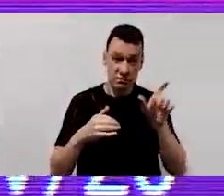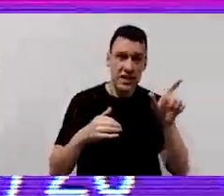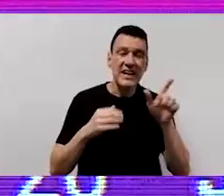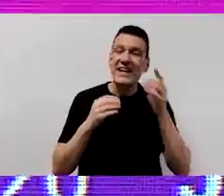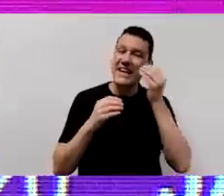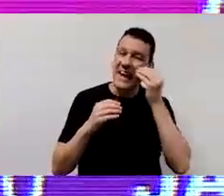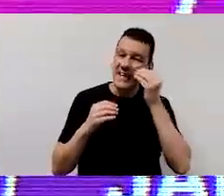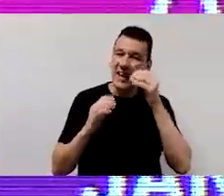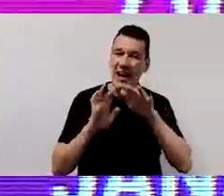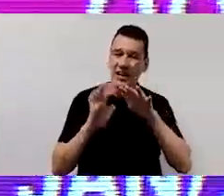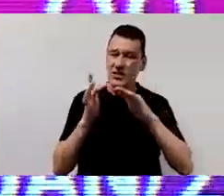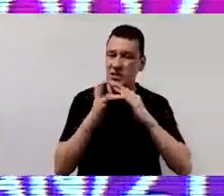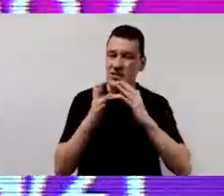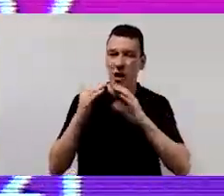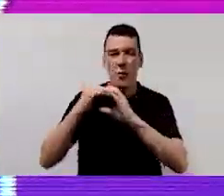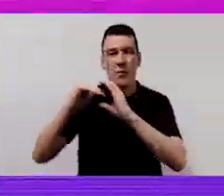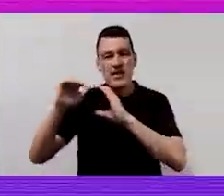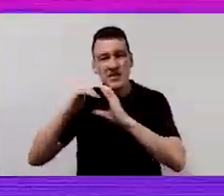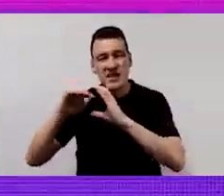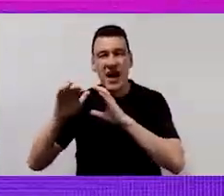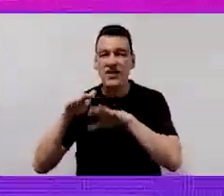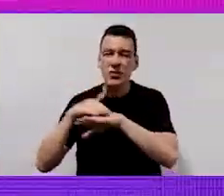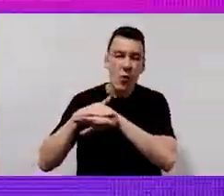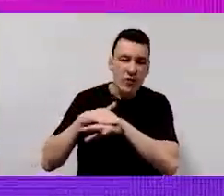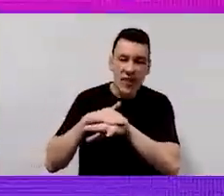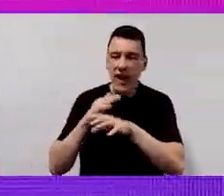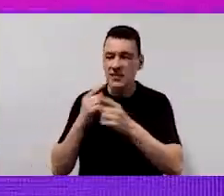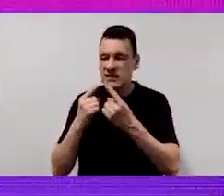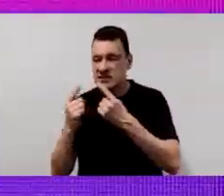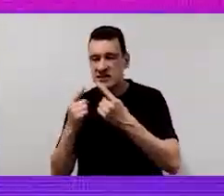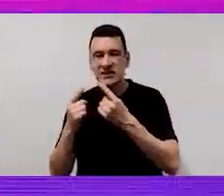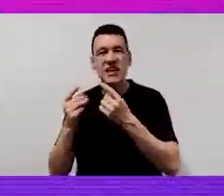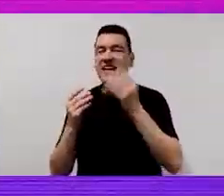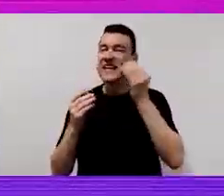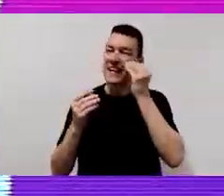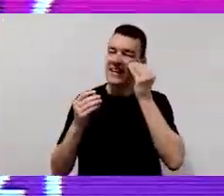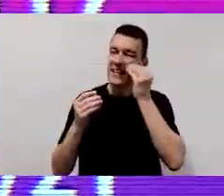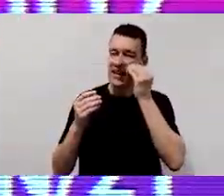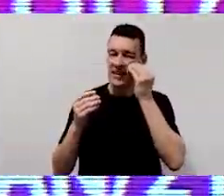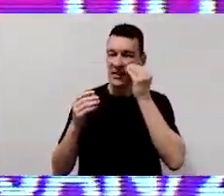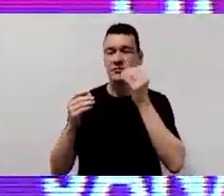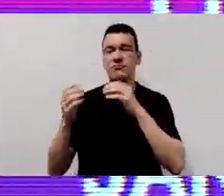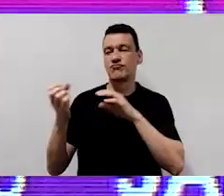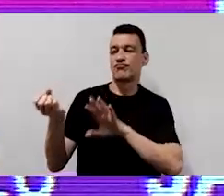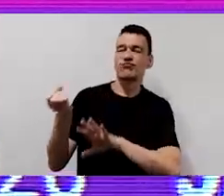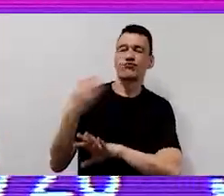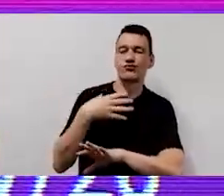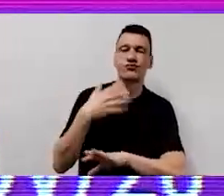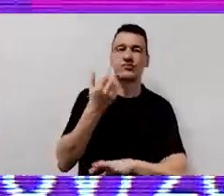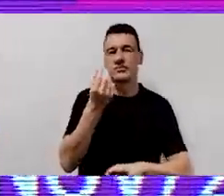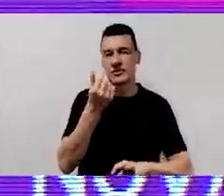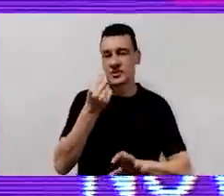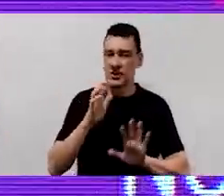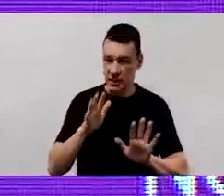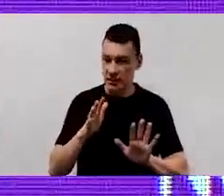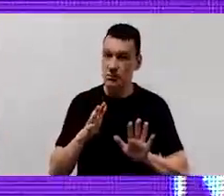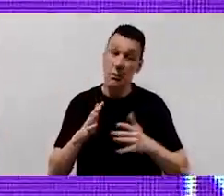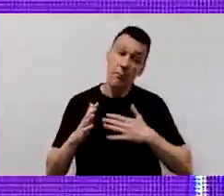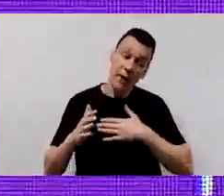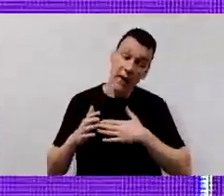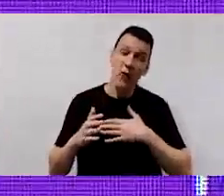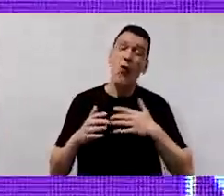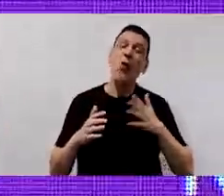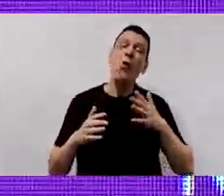mensagens, conversar com o consumidor e ter uma transação indevida para uma conta, que pode ser dele ou de laranja,